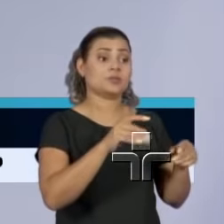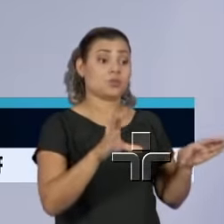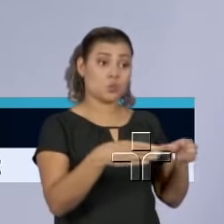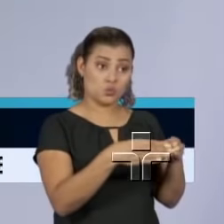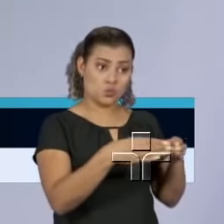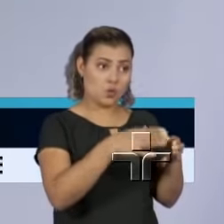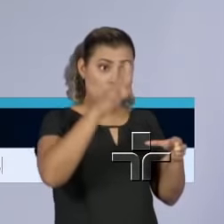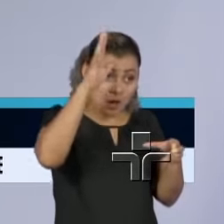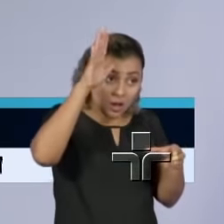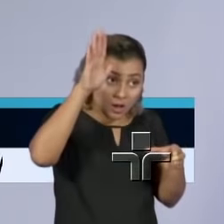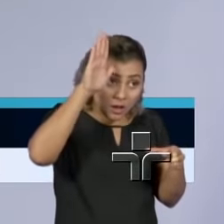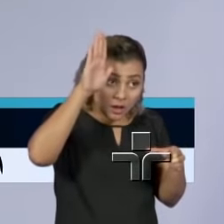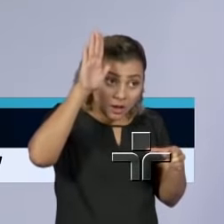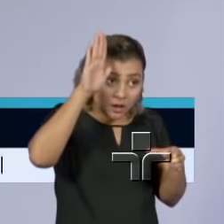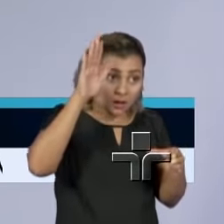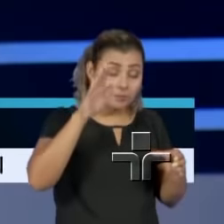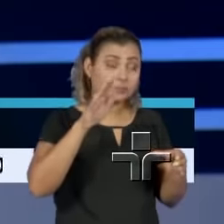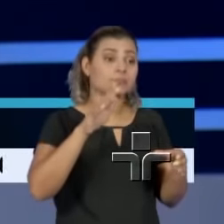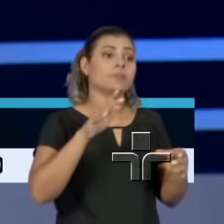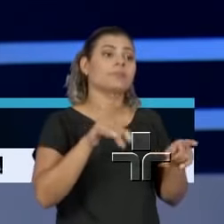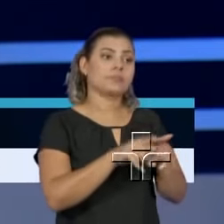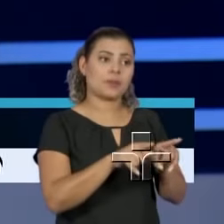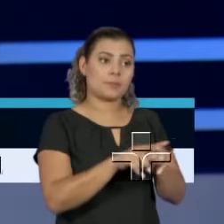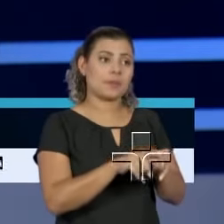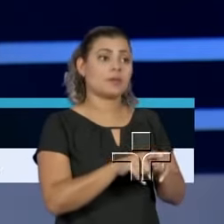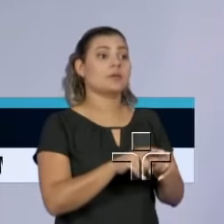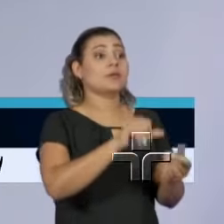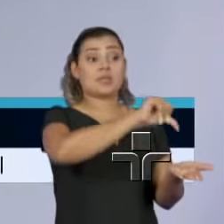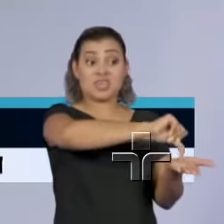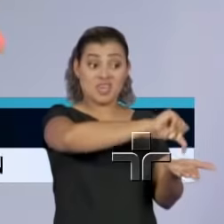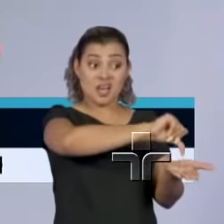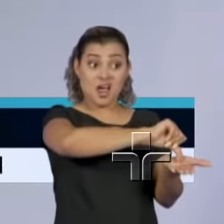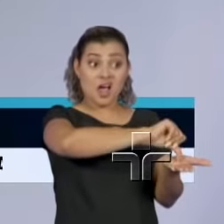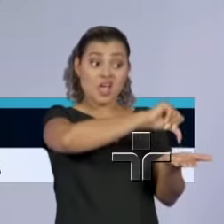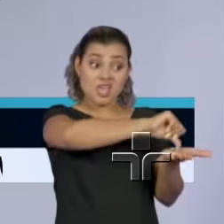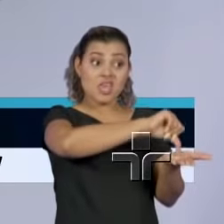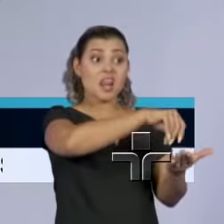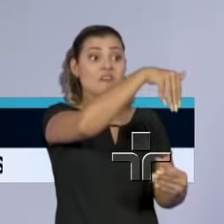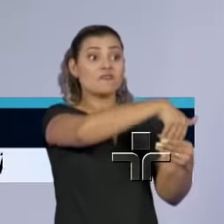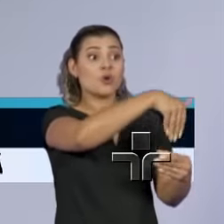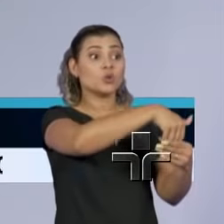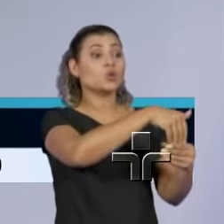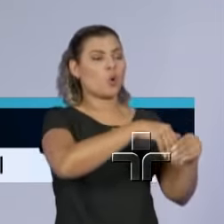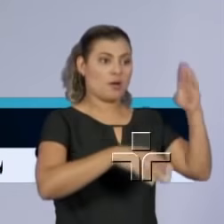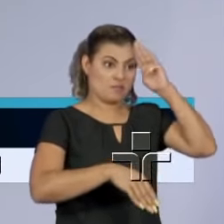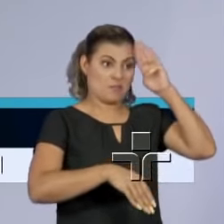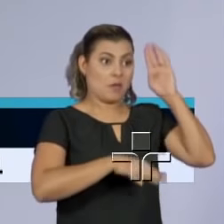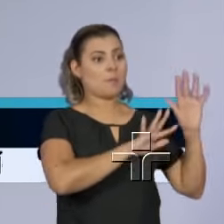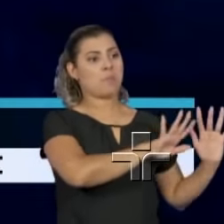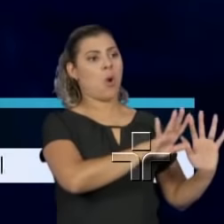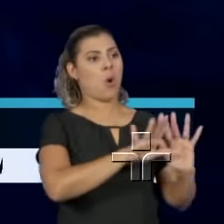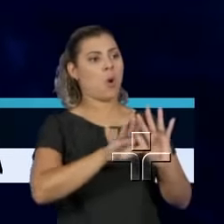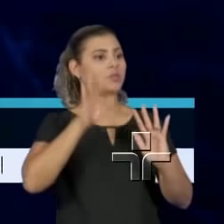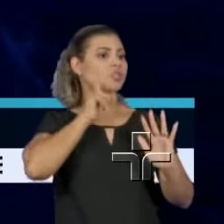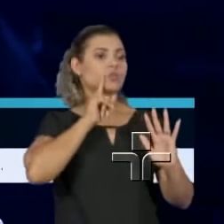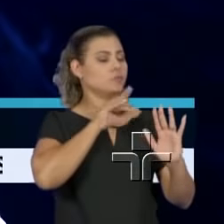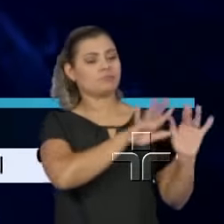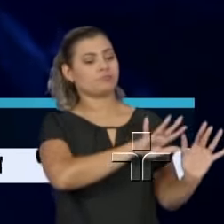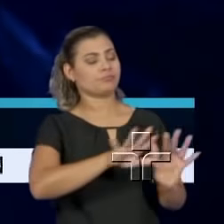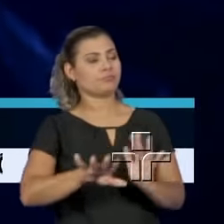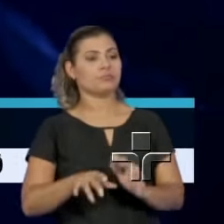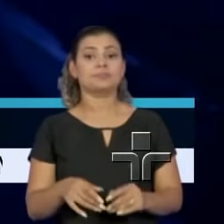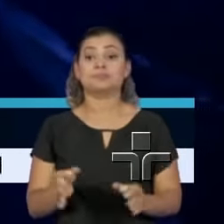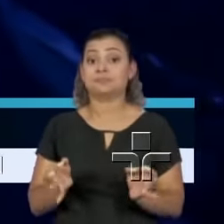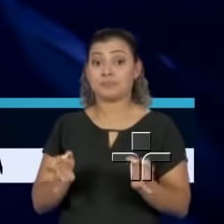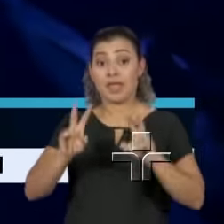iraniano, no qual a maioria é xiita, votou a favor da retirada das tropas americanas do Iraque. Seguindo com outro